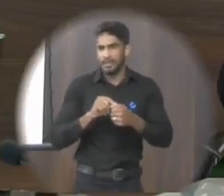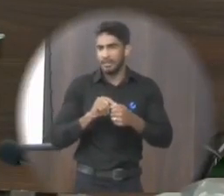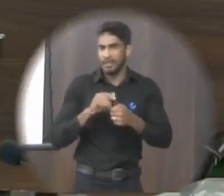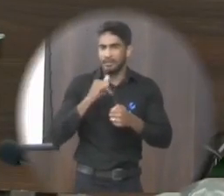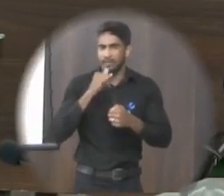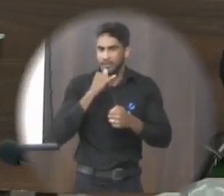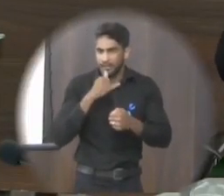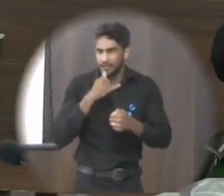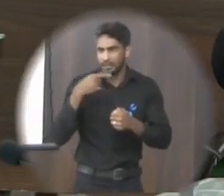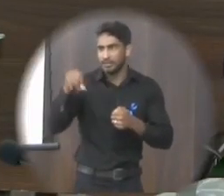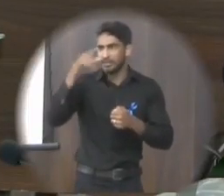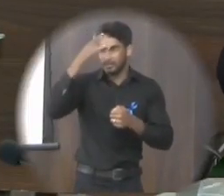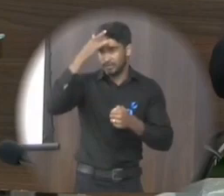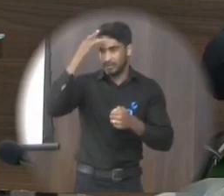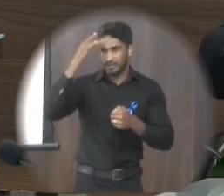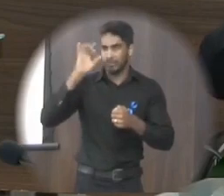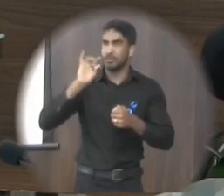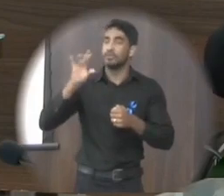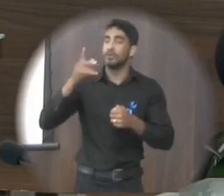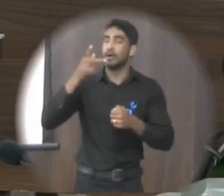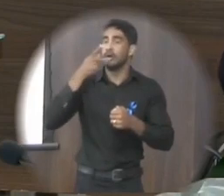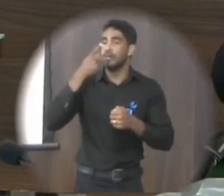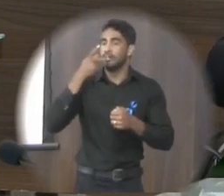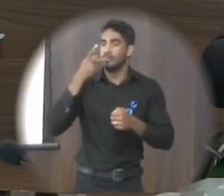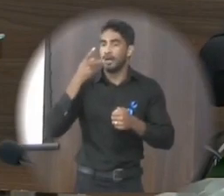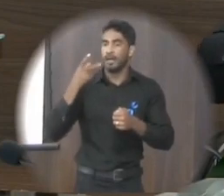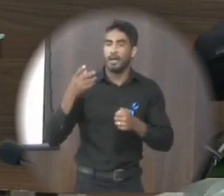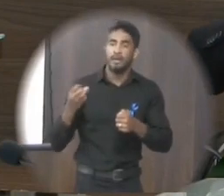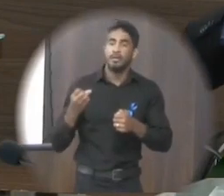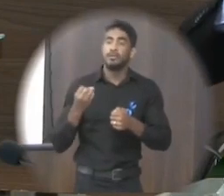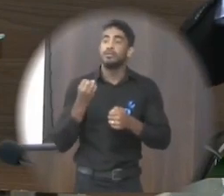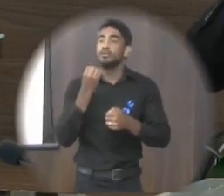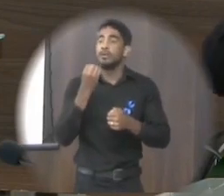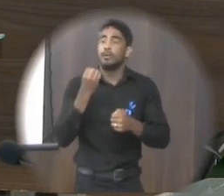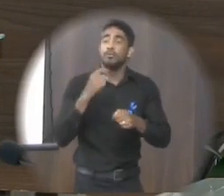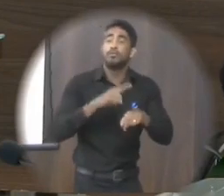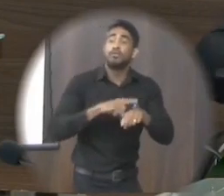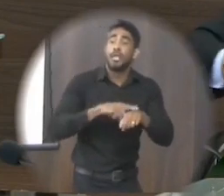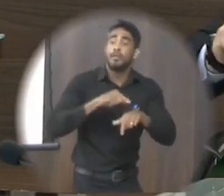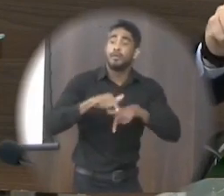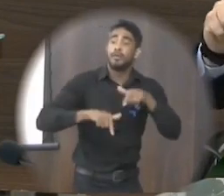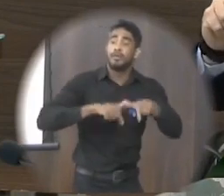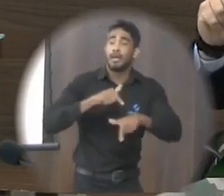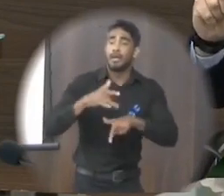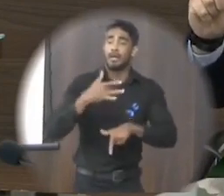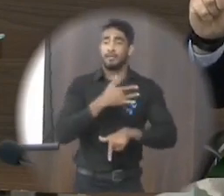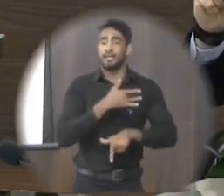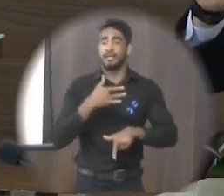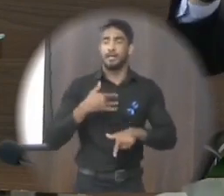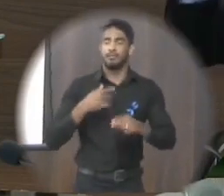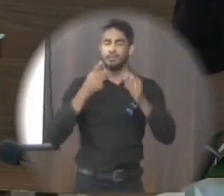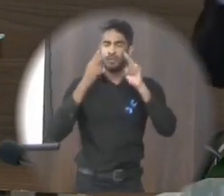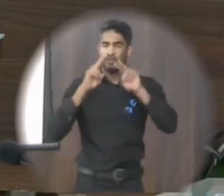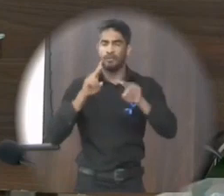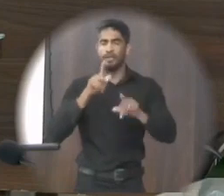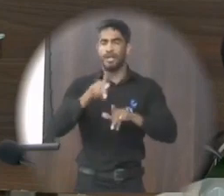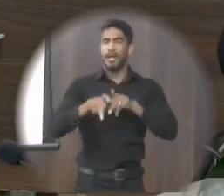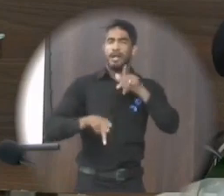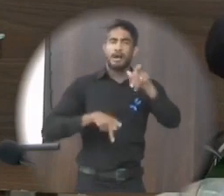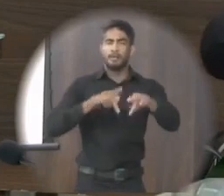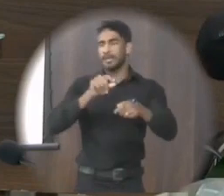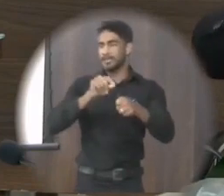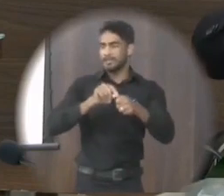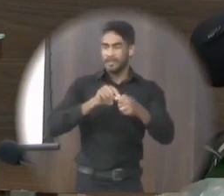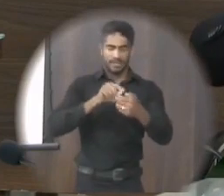eu só queria falar de quanto eu estava na saúde, de quanto eu vi a população fazendo bingo, de quanto eu vi